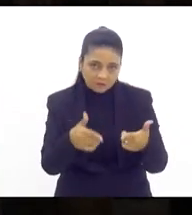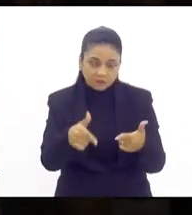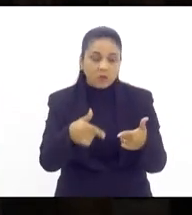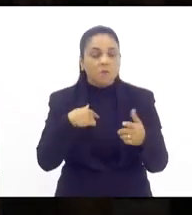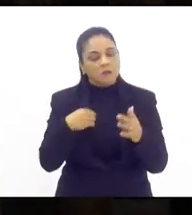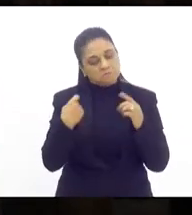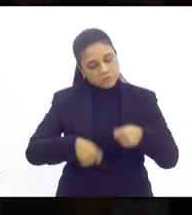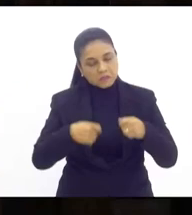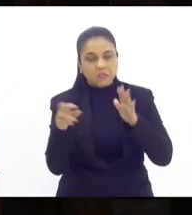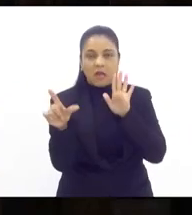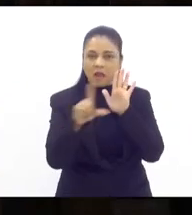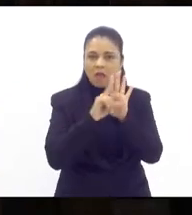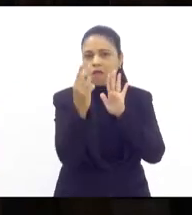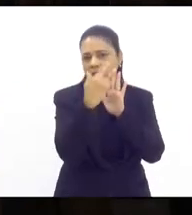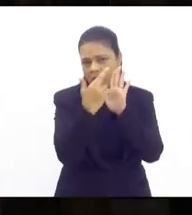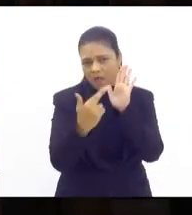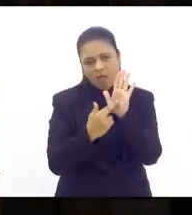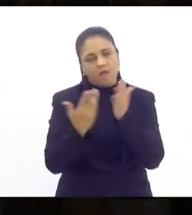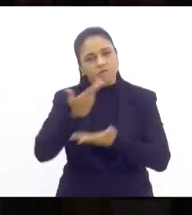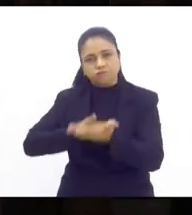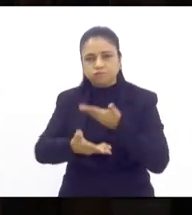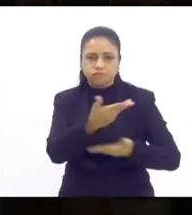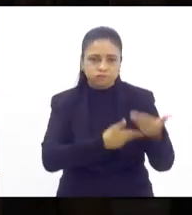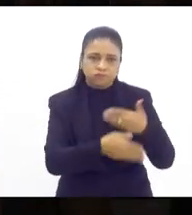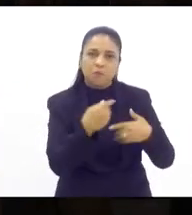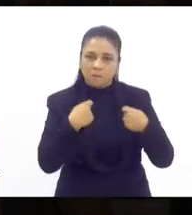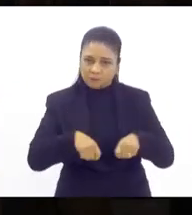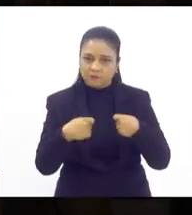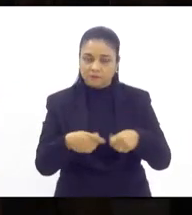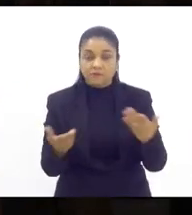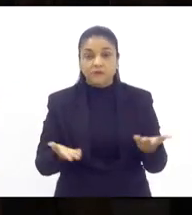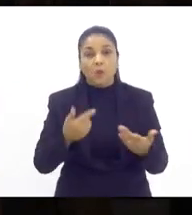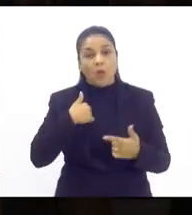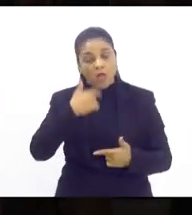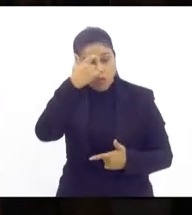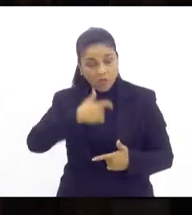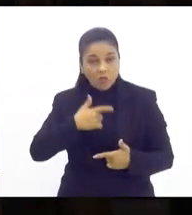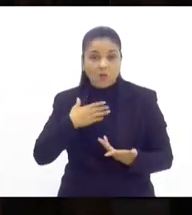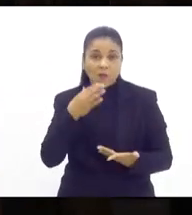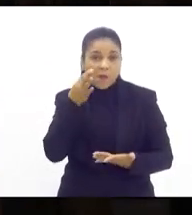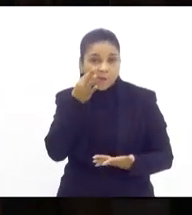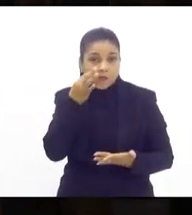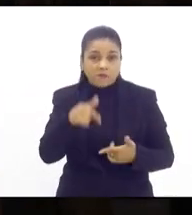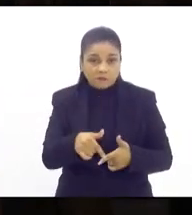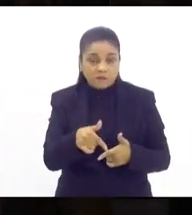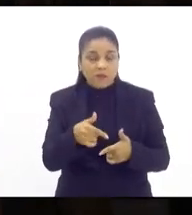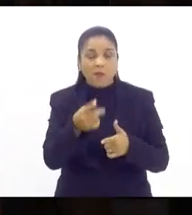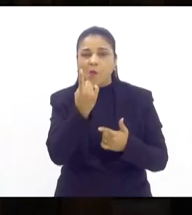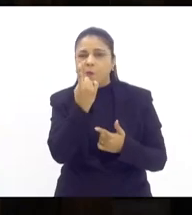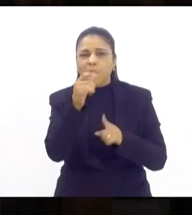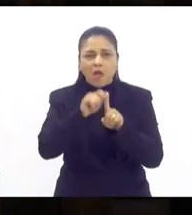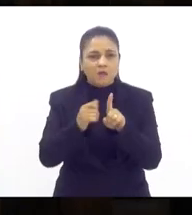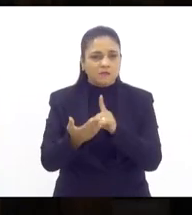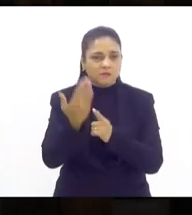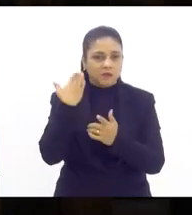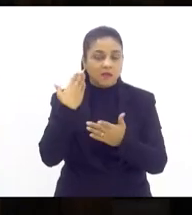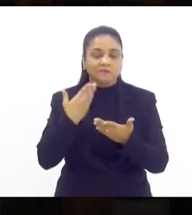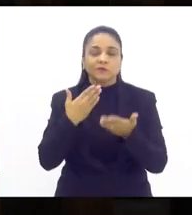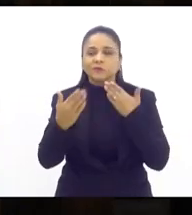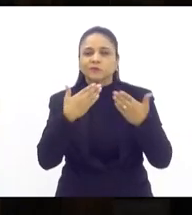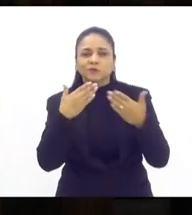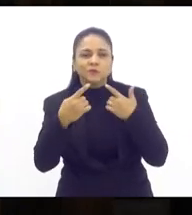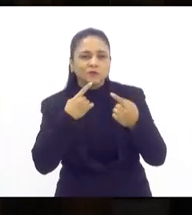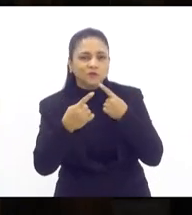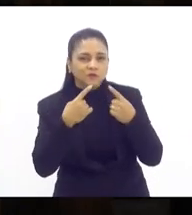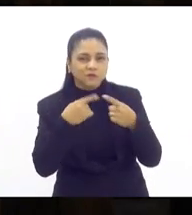de boa convivência é entre todos né eu um pouco mais de um mês atrás eu presenciei uma conversa entre guardas municipais